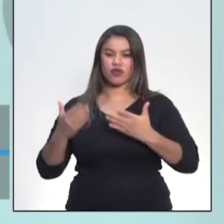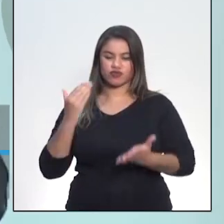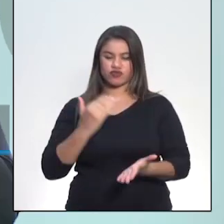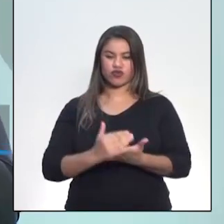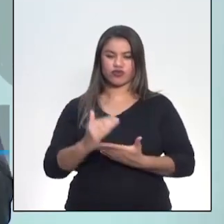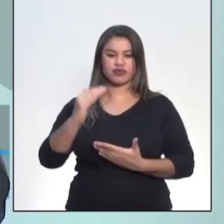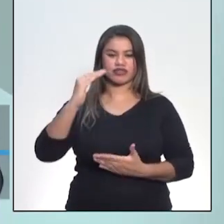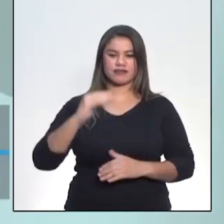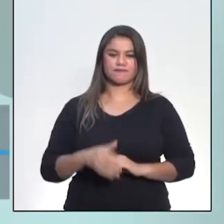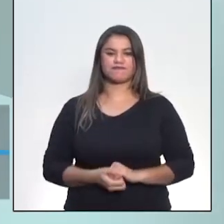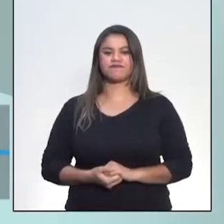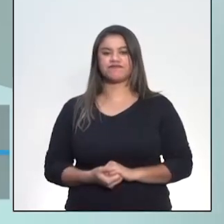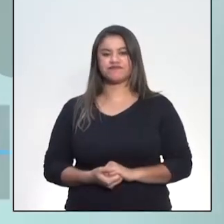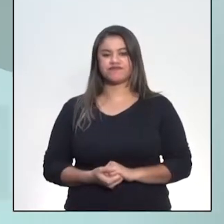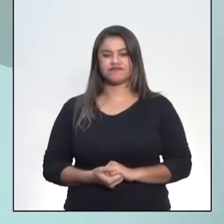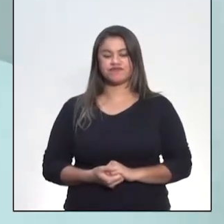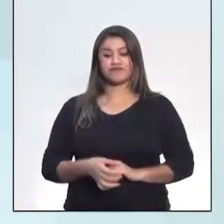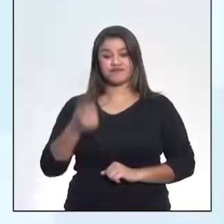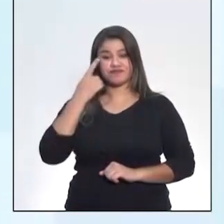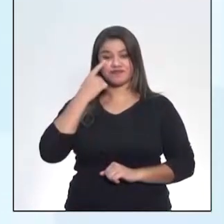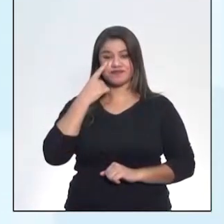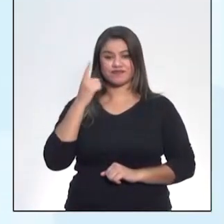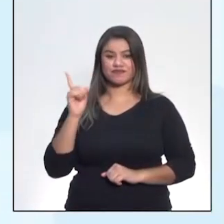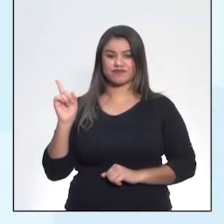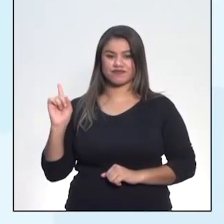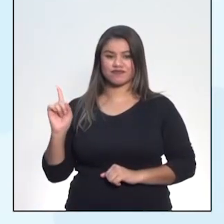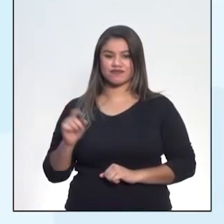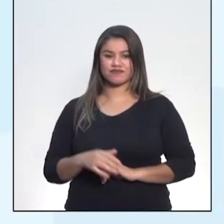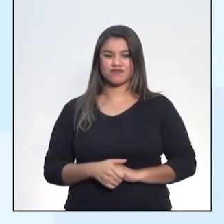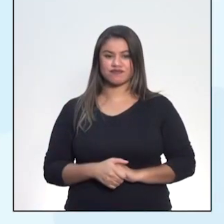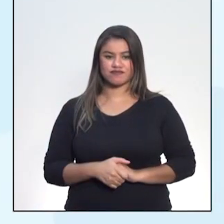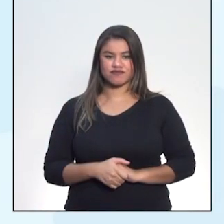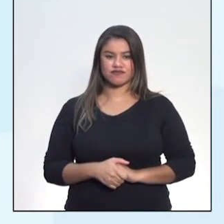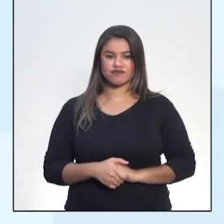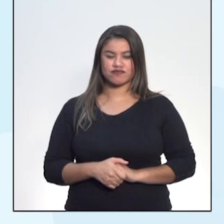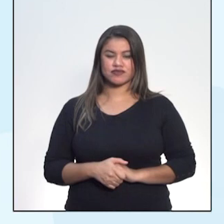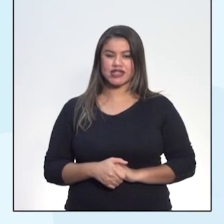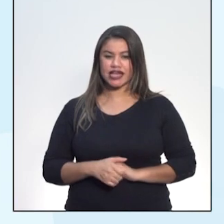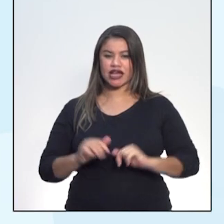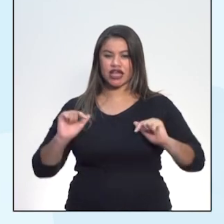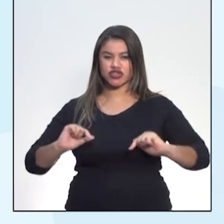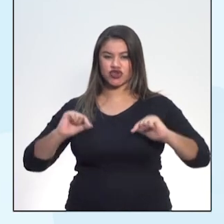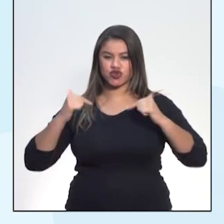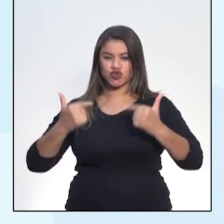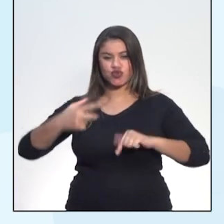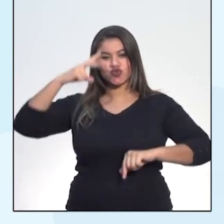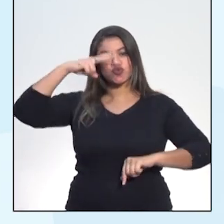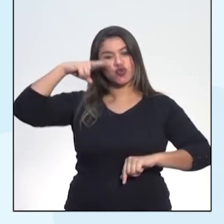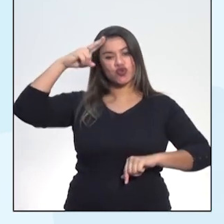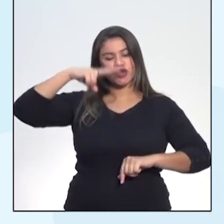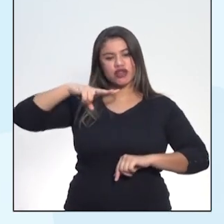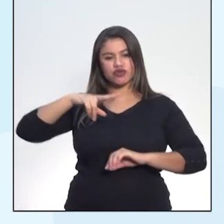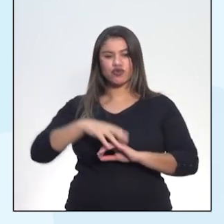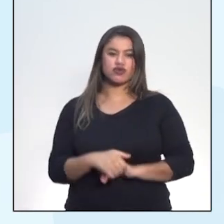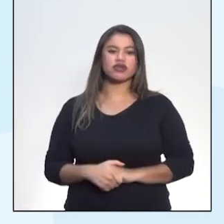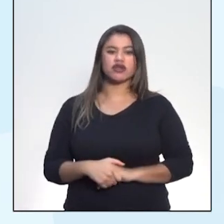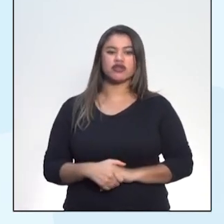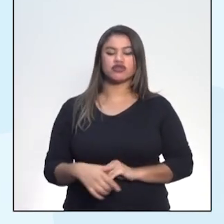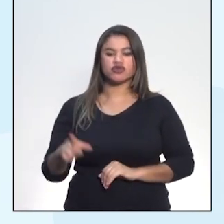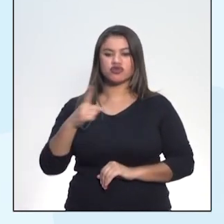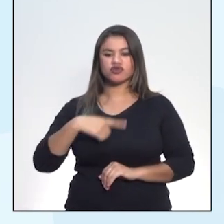aula. Tá? Na tela para vocês, a atitude historiadora. Nós